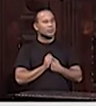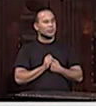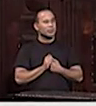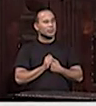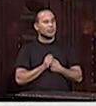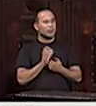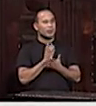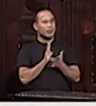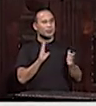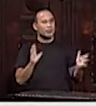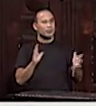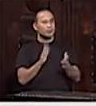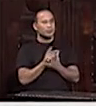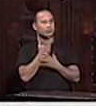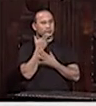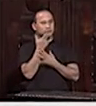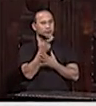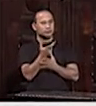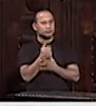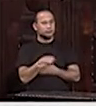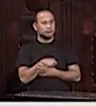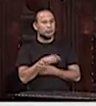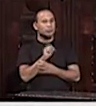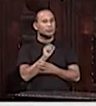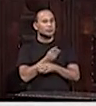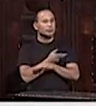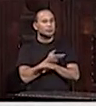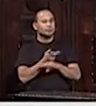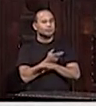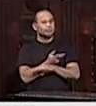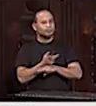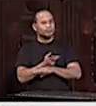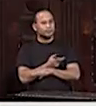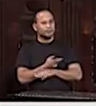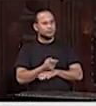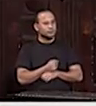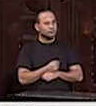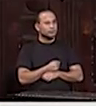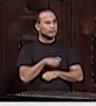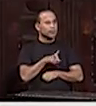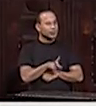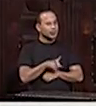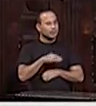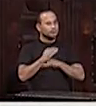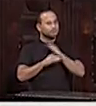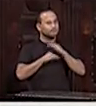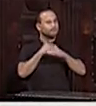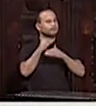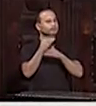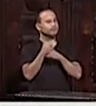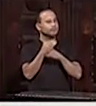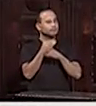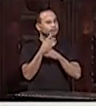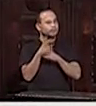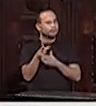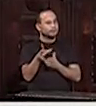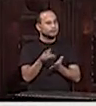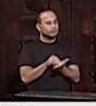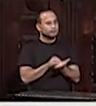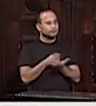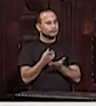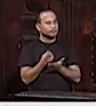acabava neutralizando o que se busca de positivo com o FEF que é um aumento da arrecadação de